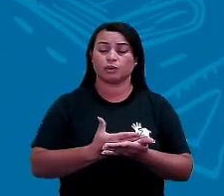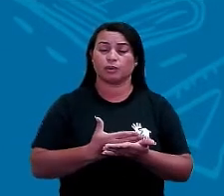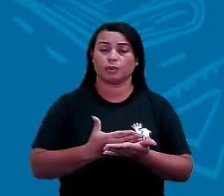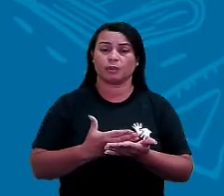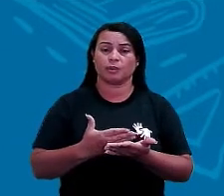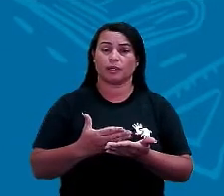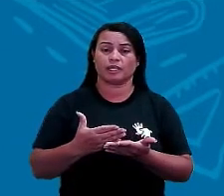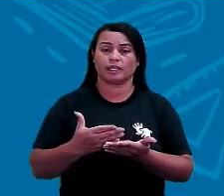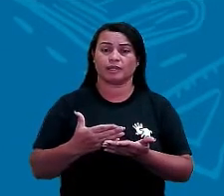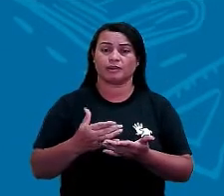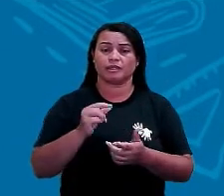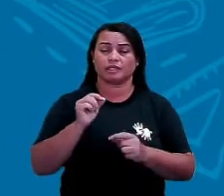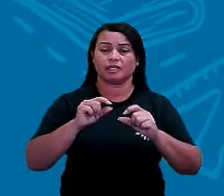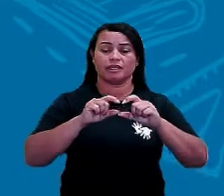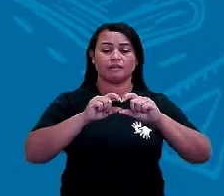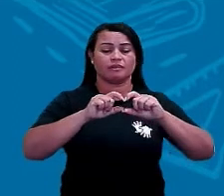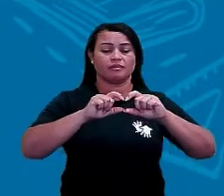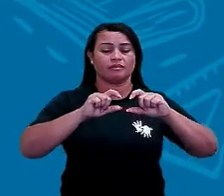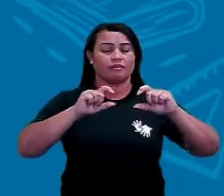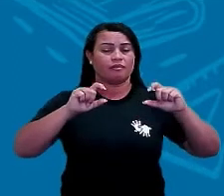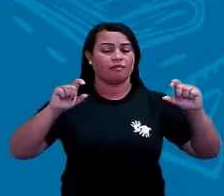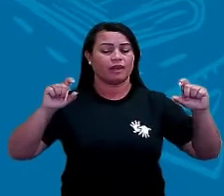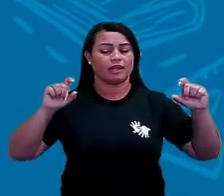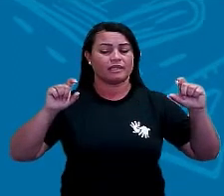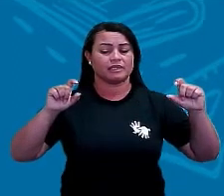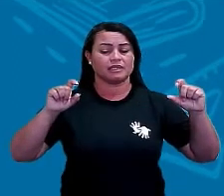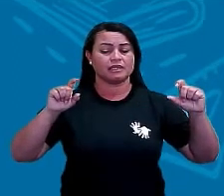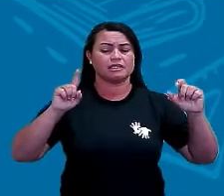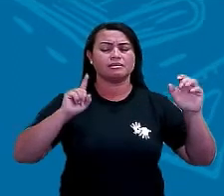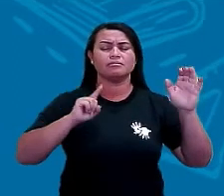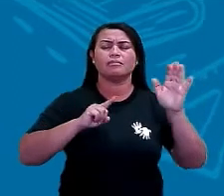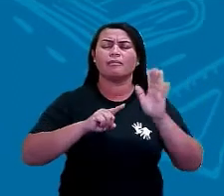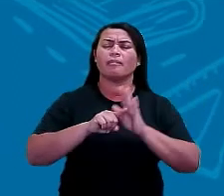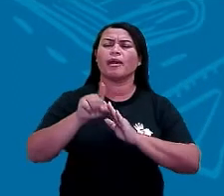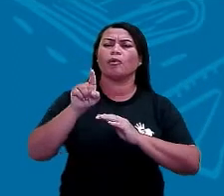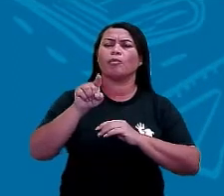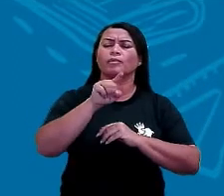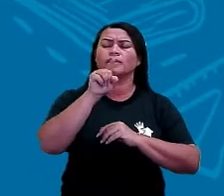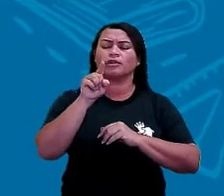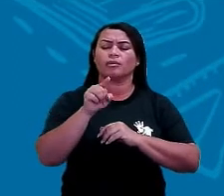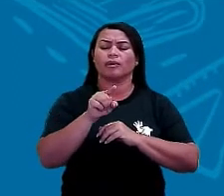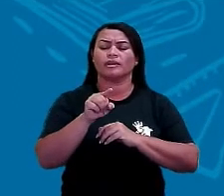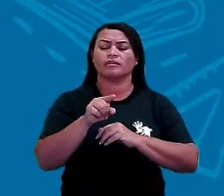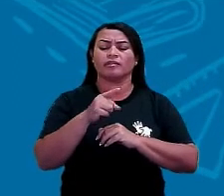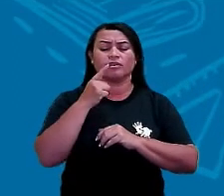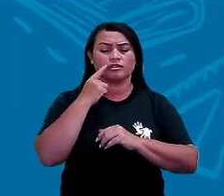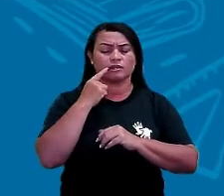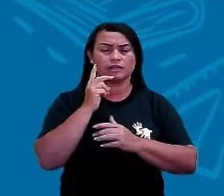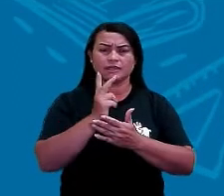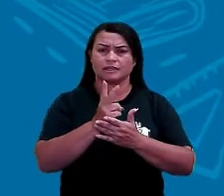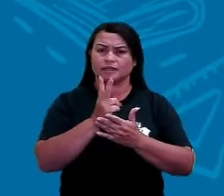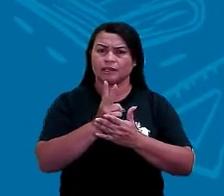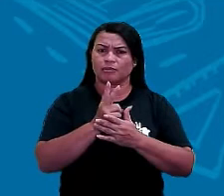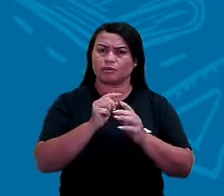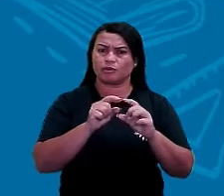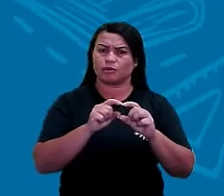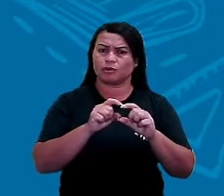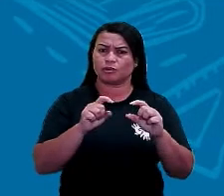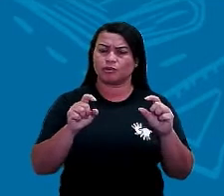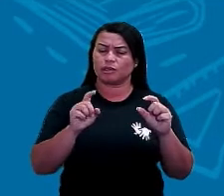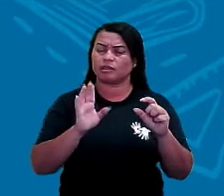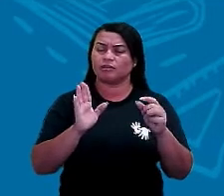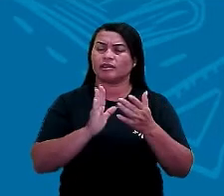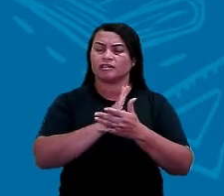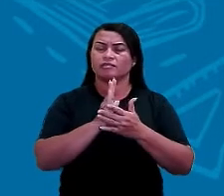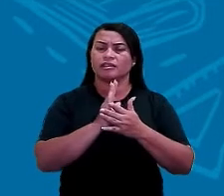tá? De frases interrogativas. Mas sempre no início? Não. Às vezes também vai estar no